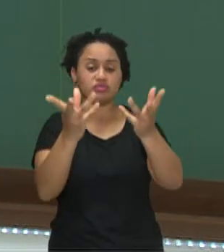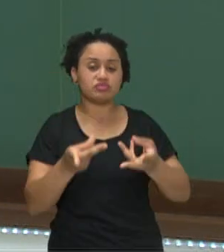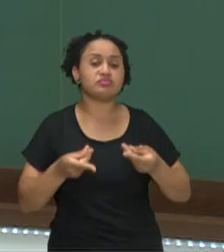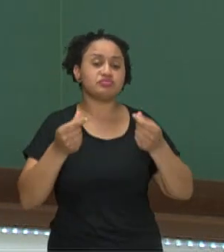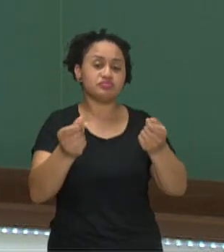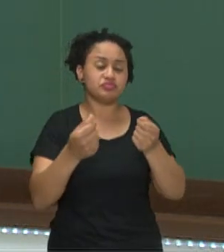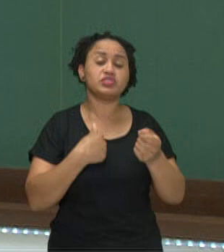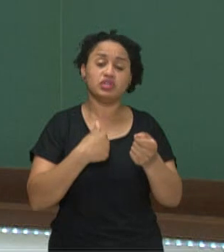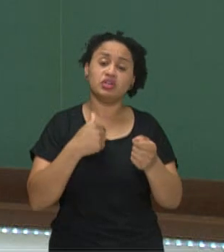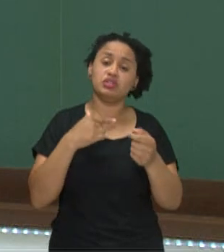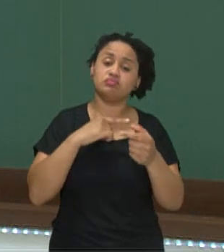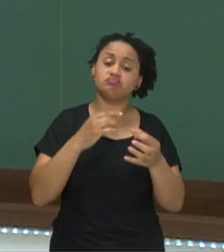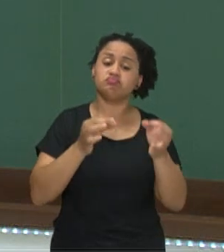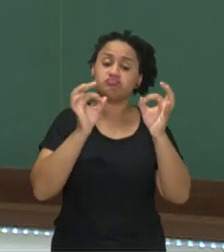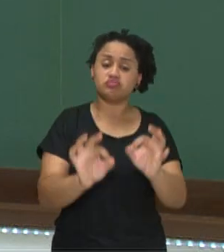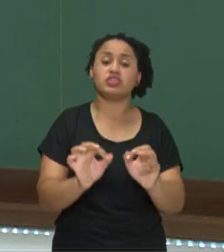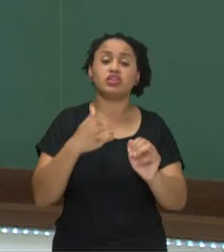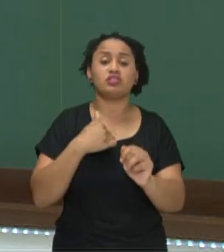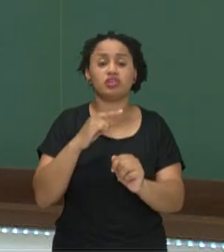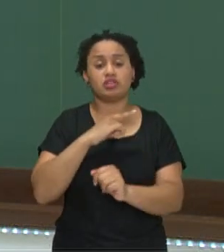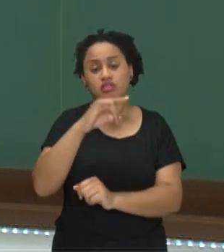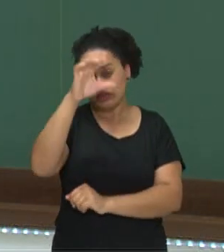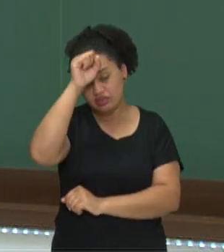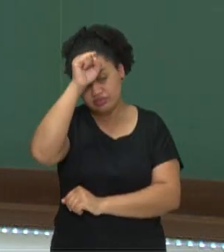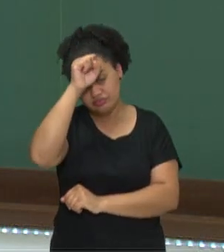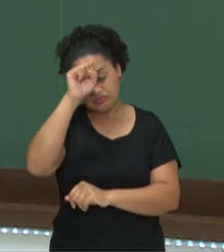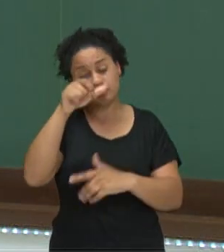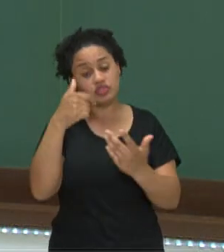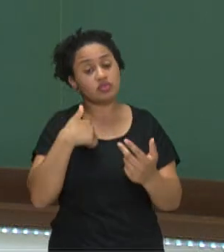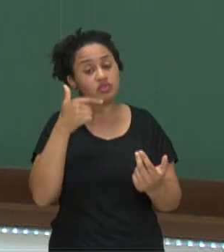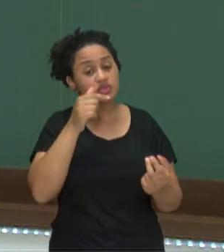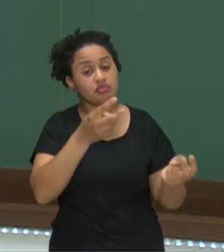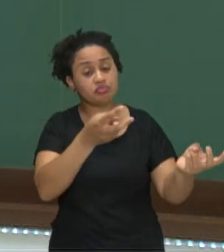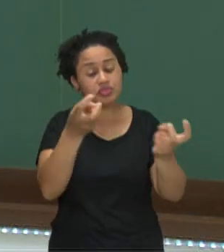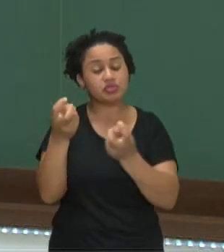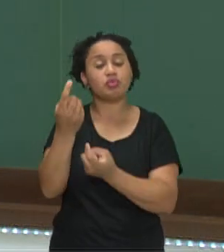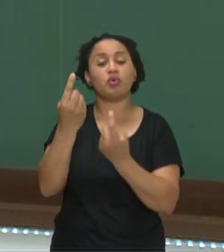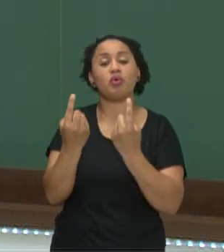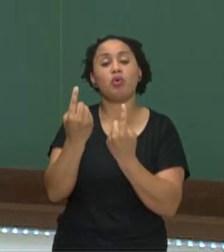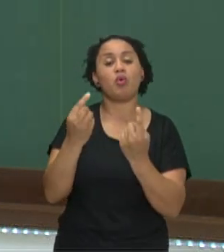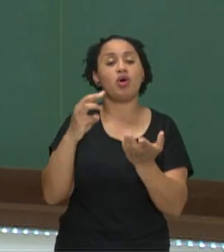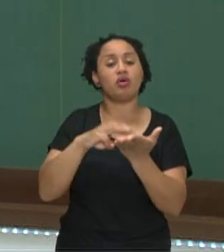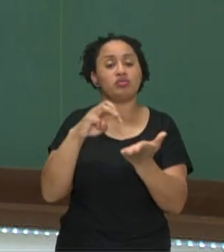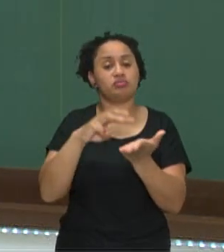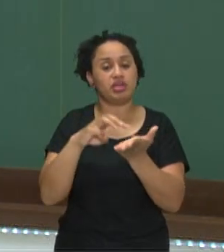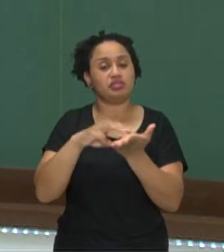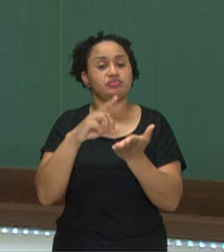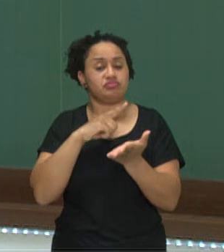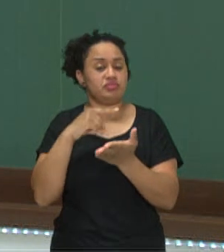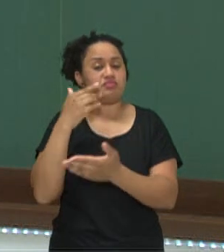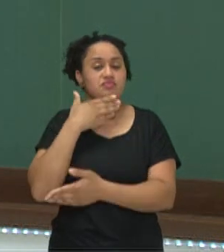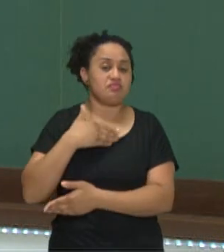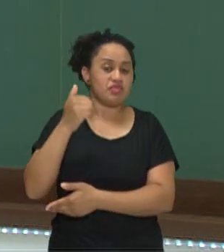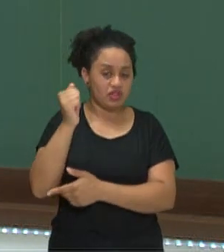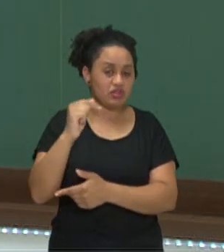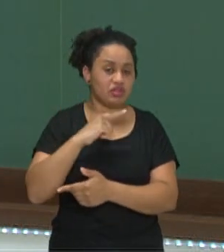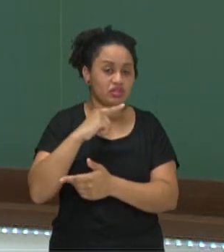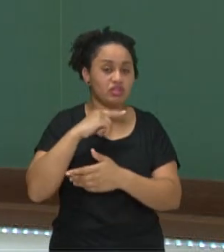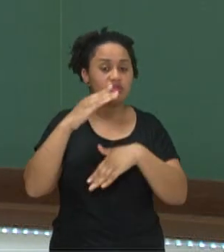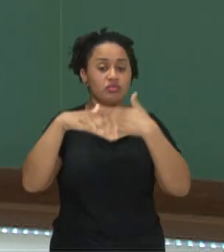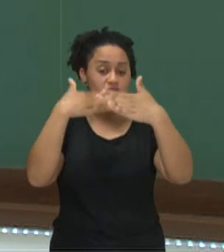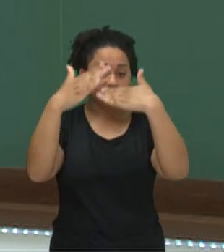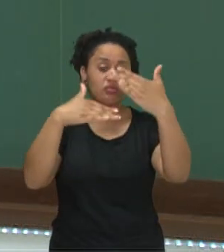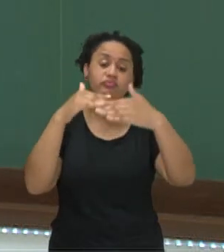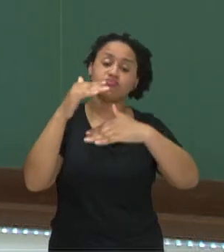e garantir a sua aprendizagem, né? E daí você reconhece qual é o método mais eficaz no desenvolvimento das